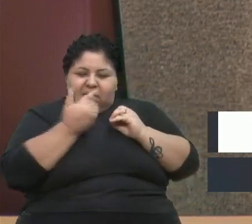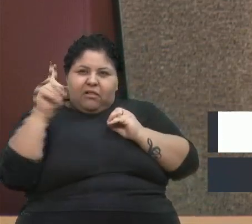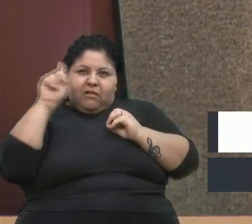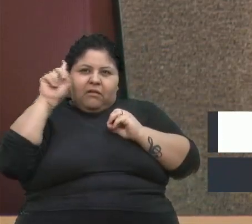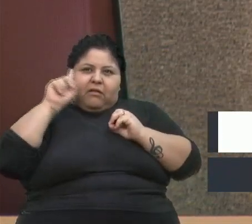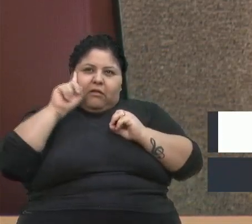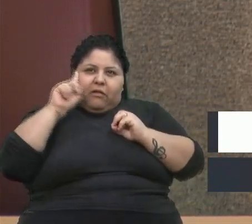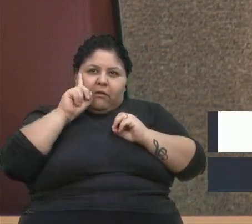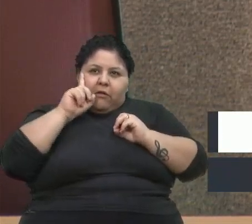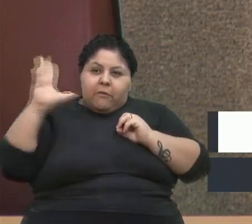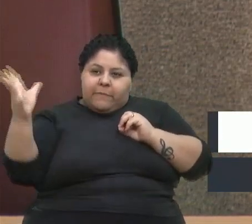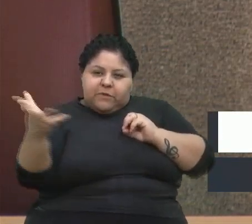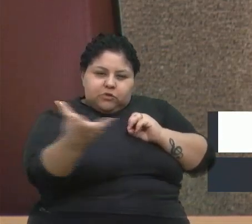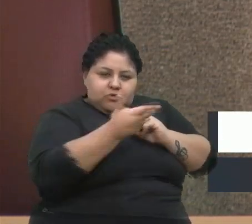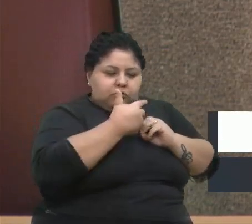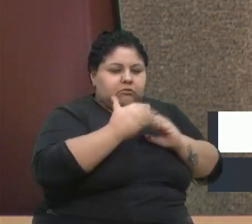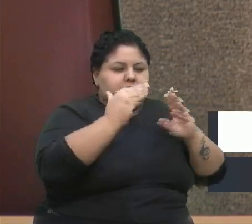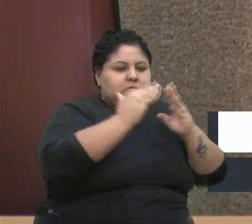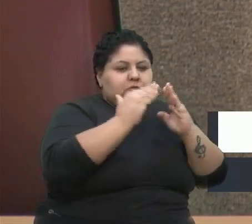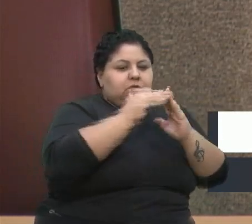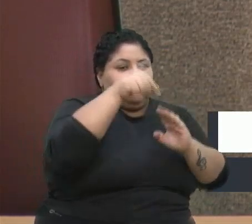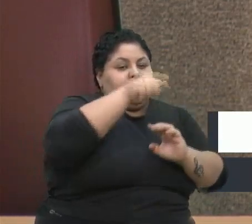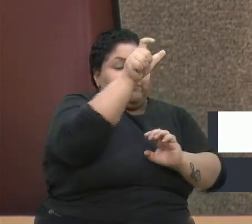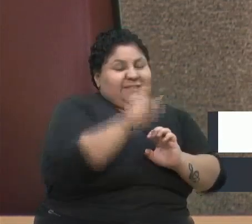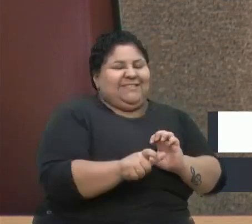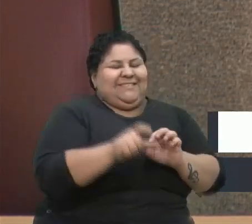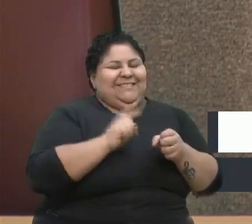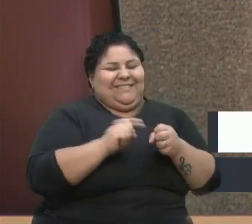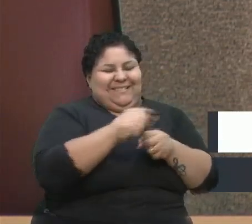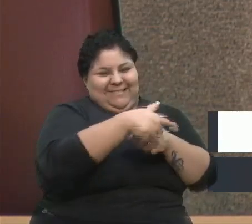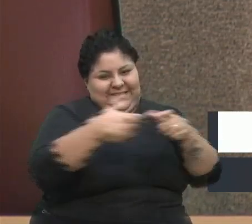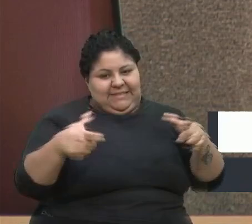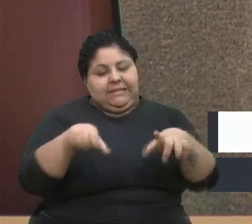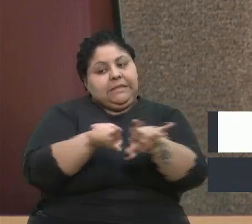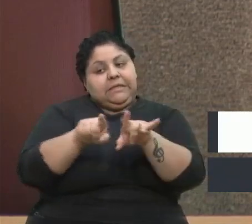todos nós que moramos na cidade, aqueles que moram na cidade e que trabalham em empresas